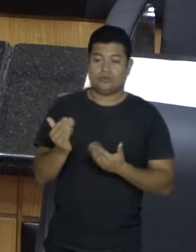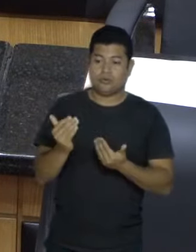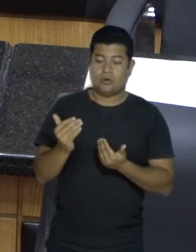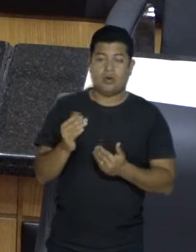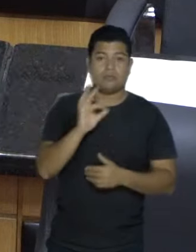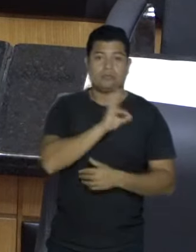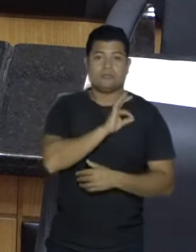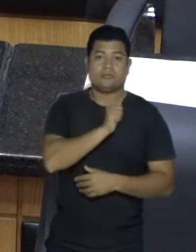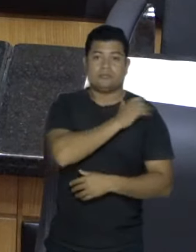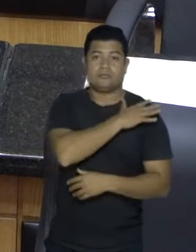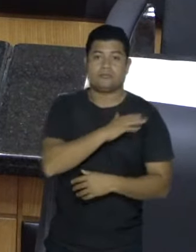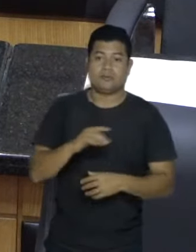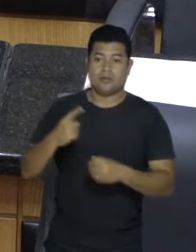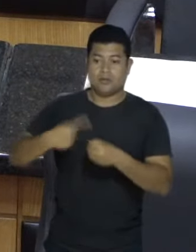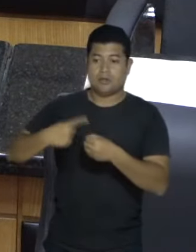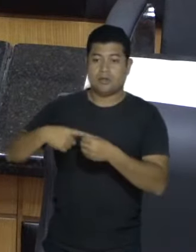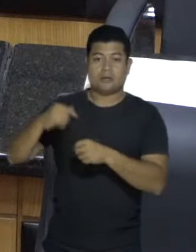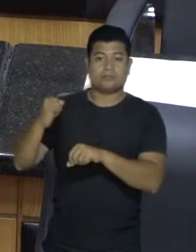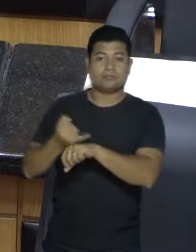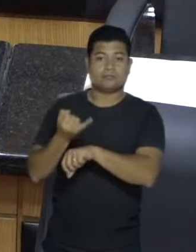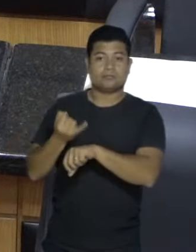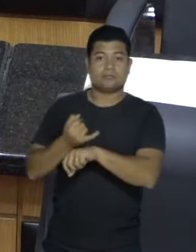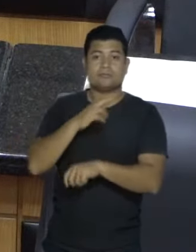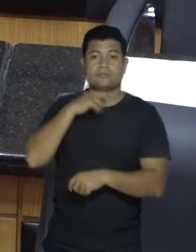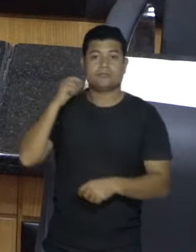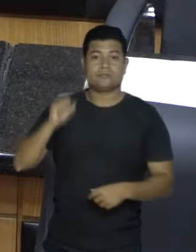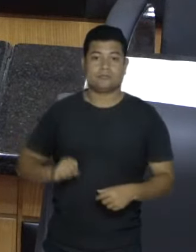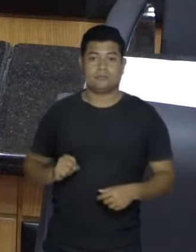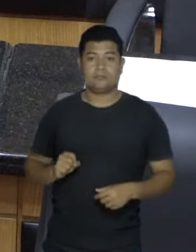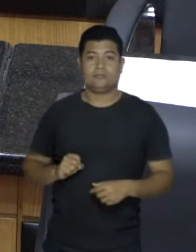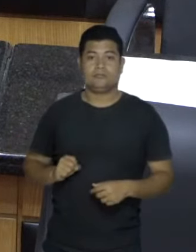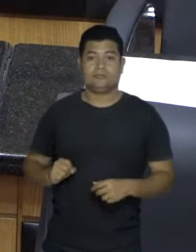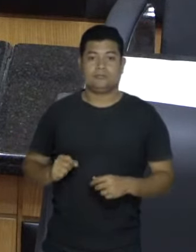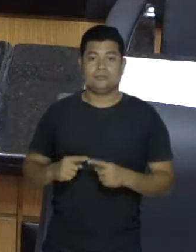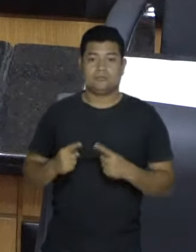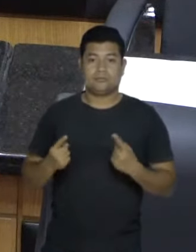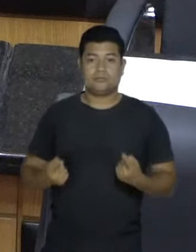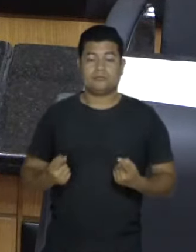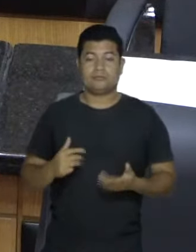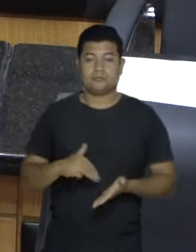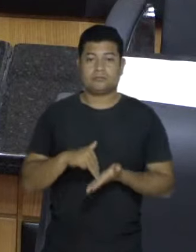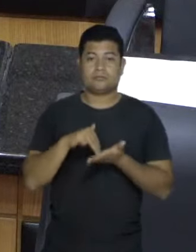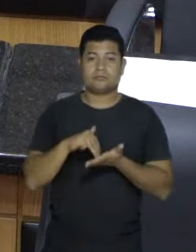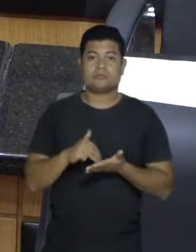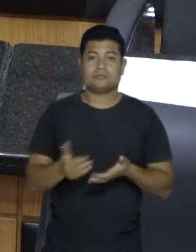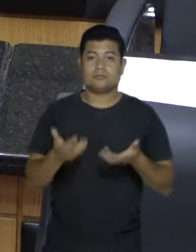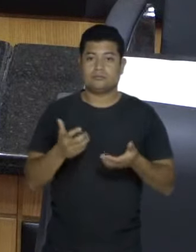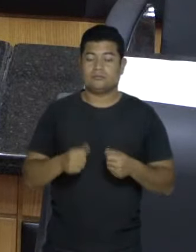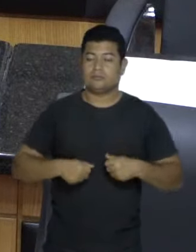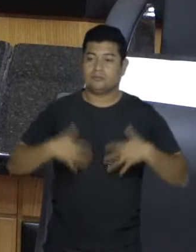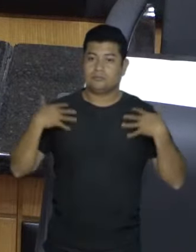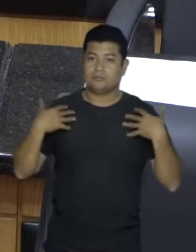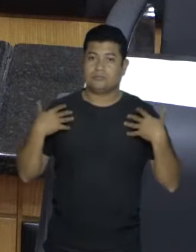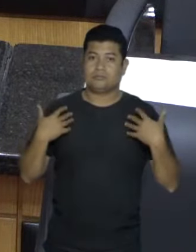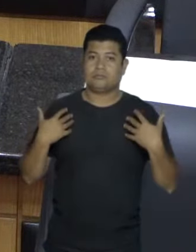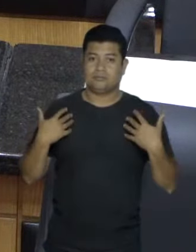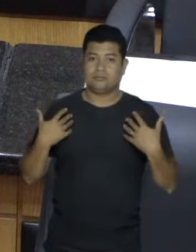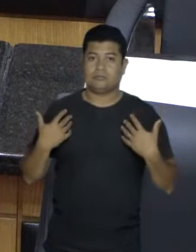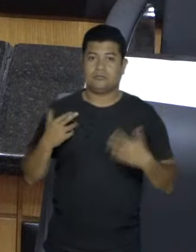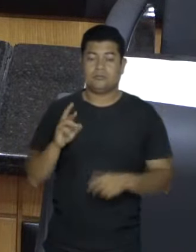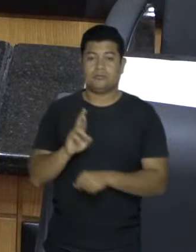no município de Joinville e Jaraguá do Sul Então o senhor presidente com essa Moção eu quero homenagear simbolicamente